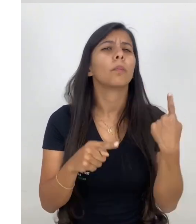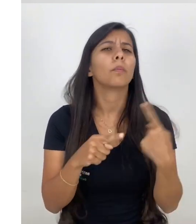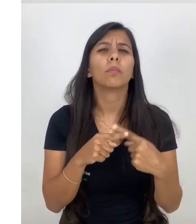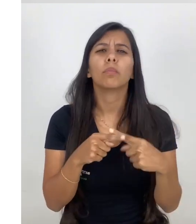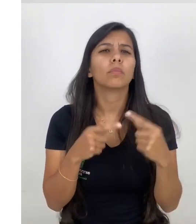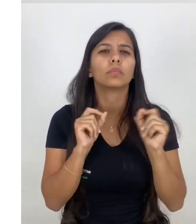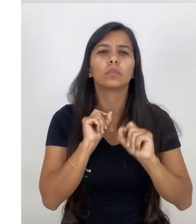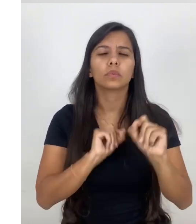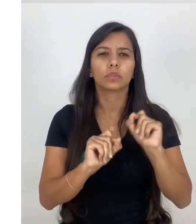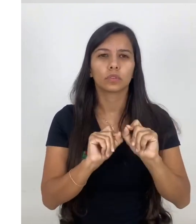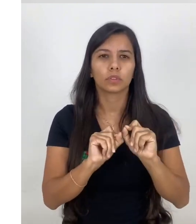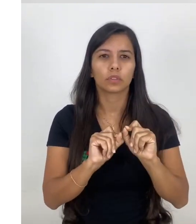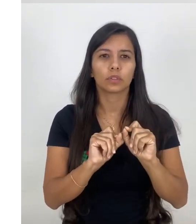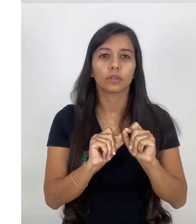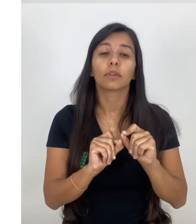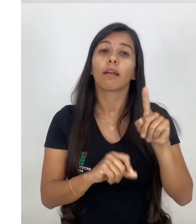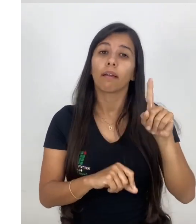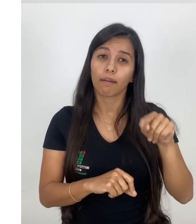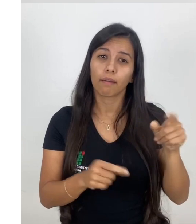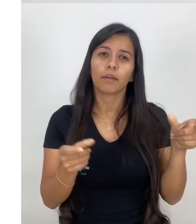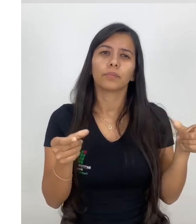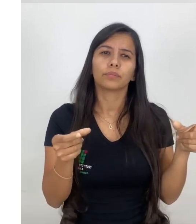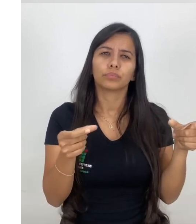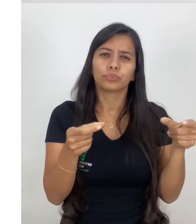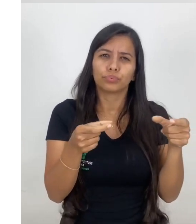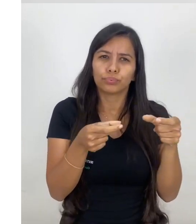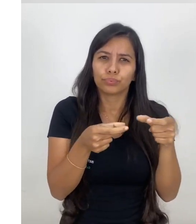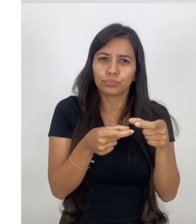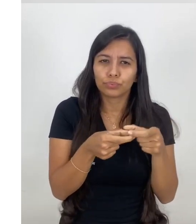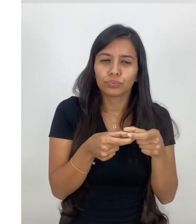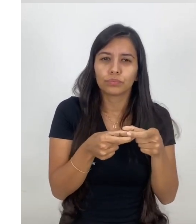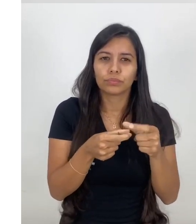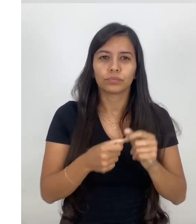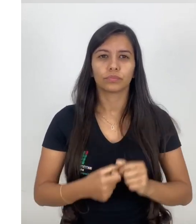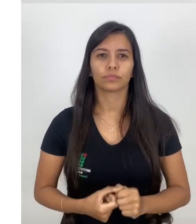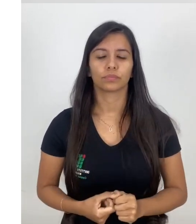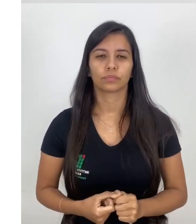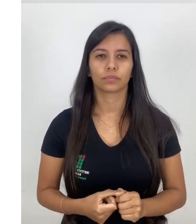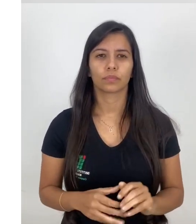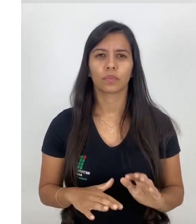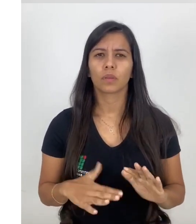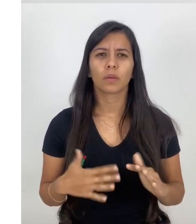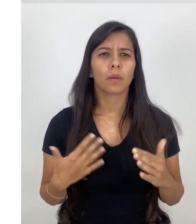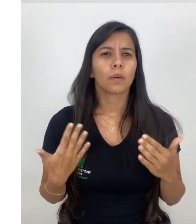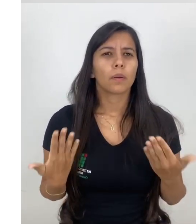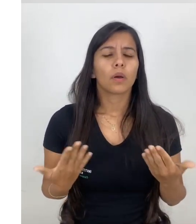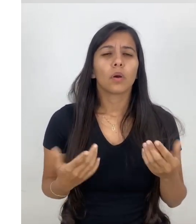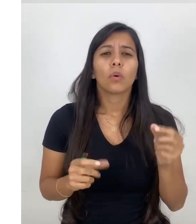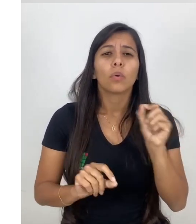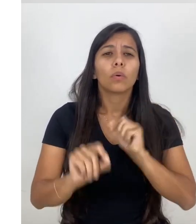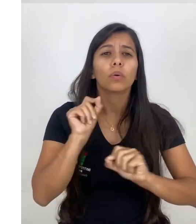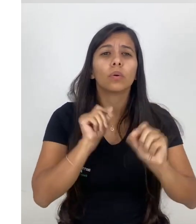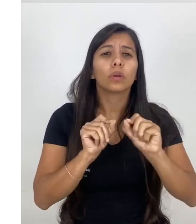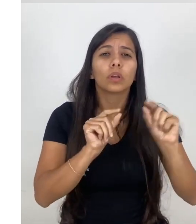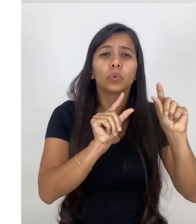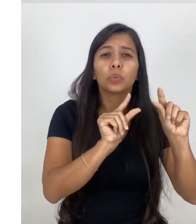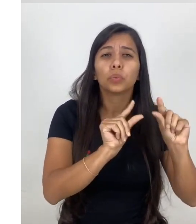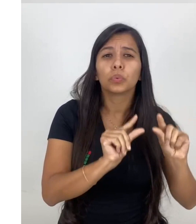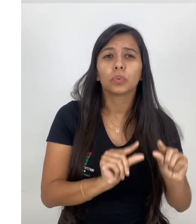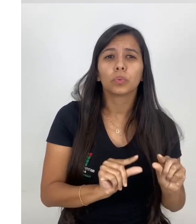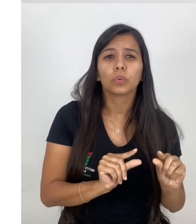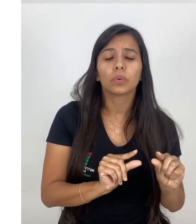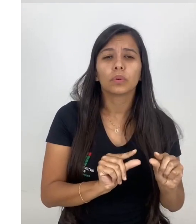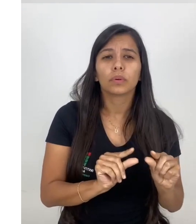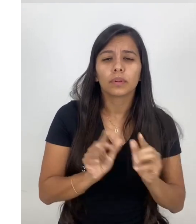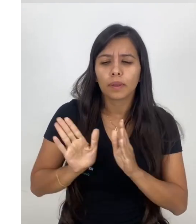que reducional? Obviamente porque vai trazer a ideia de redução, né? Mas o que é que reduz